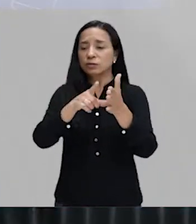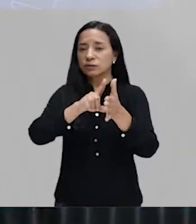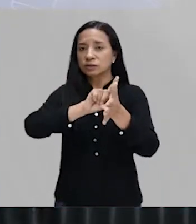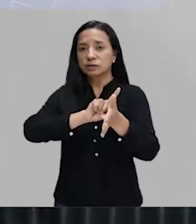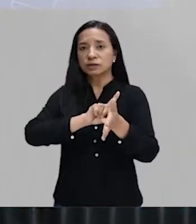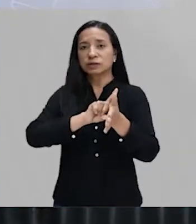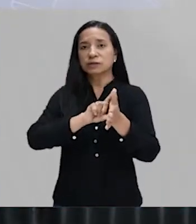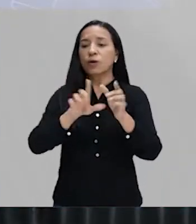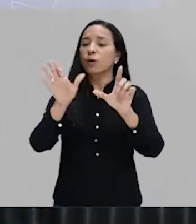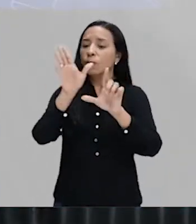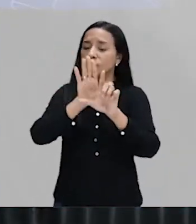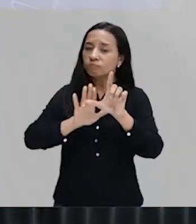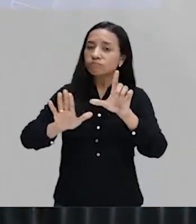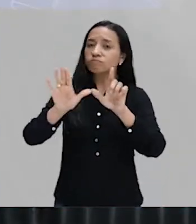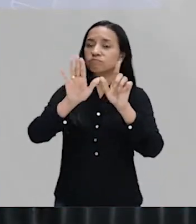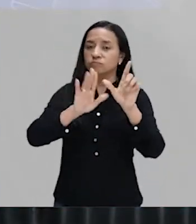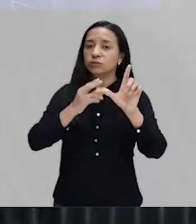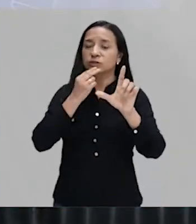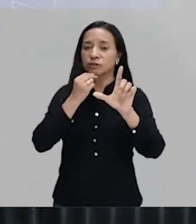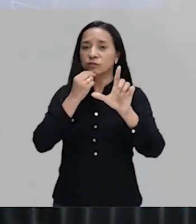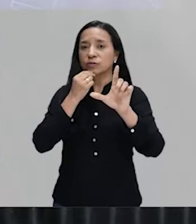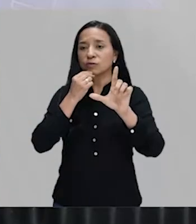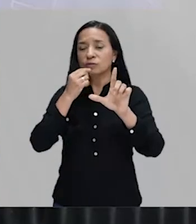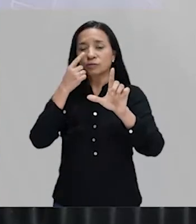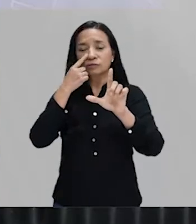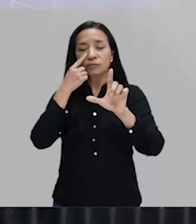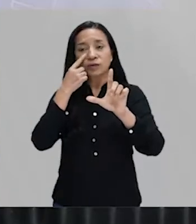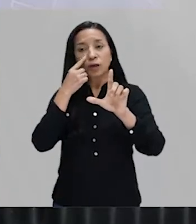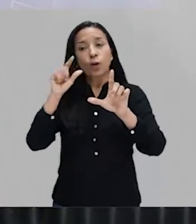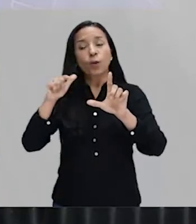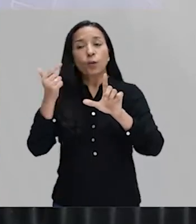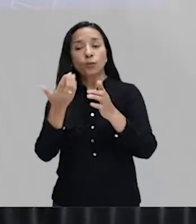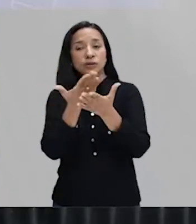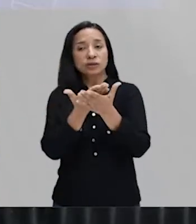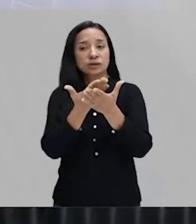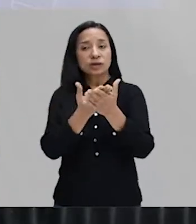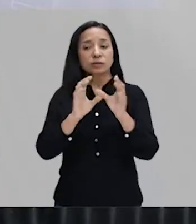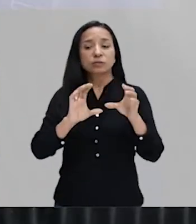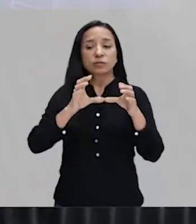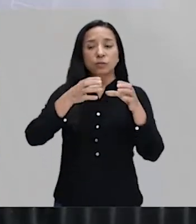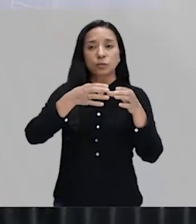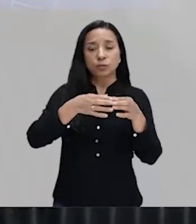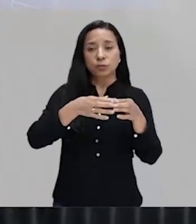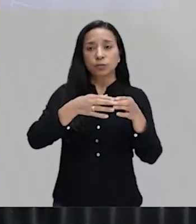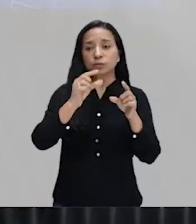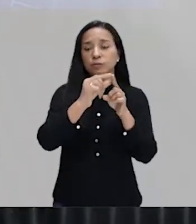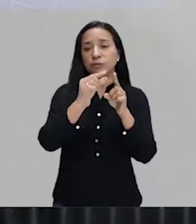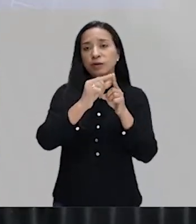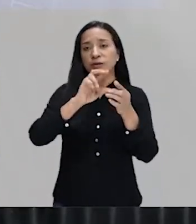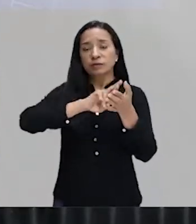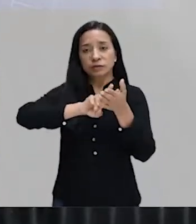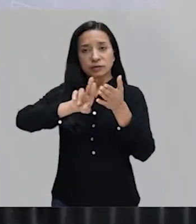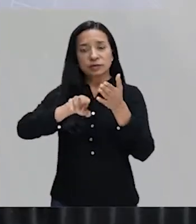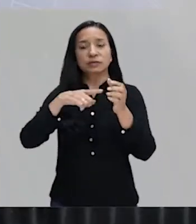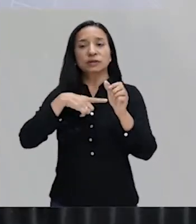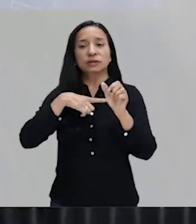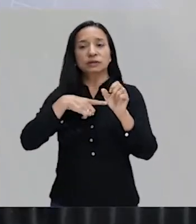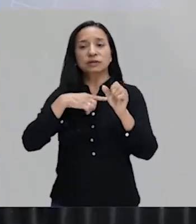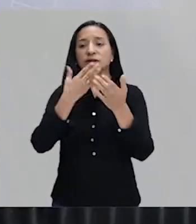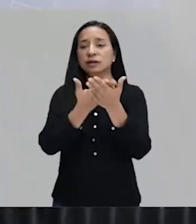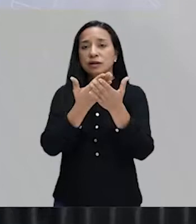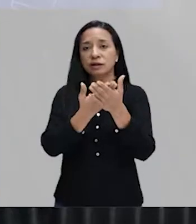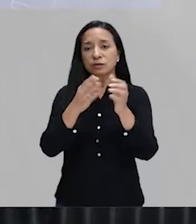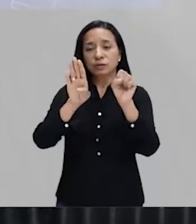vocês vão ver outras aulas sobre as classes de palavras variáveis. Nós já temos aulas sobre substantivo, sobre